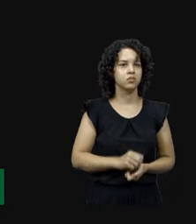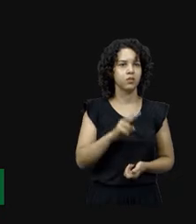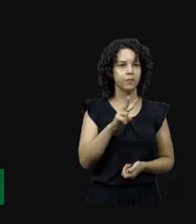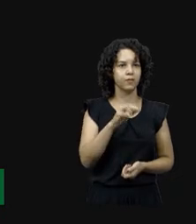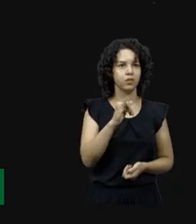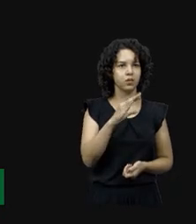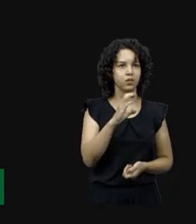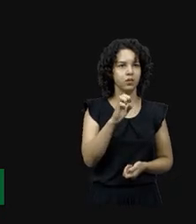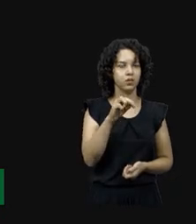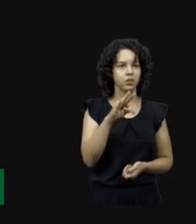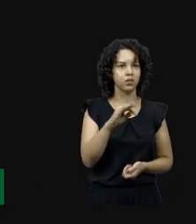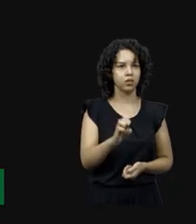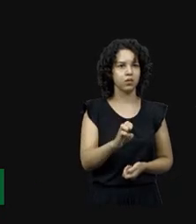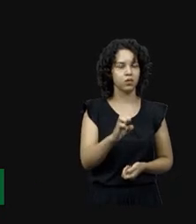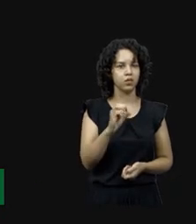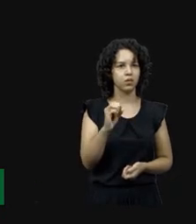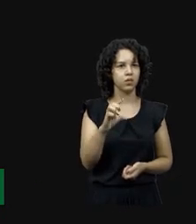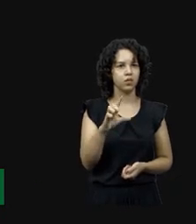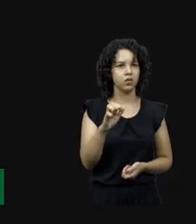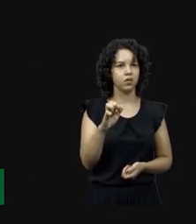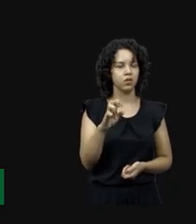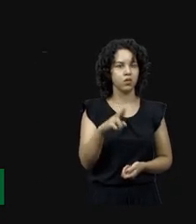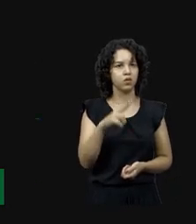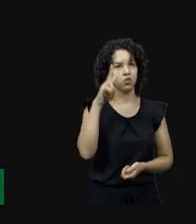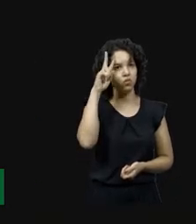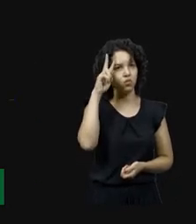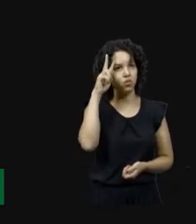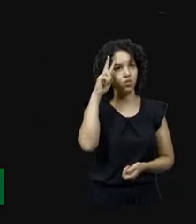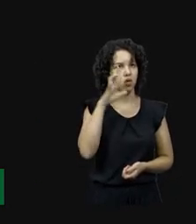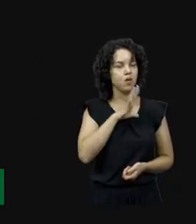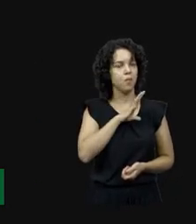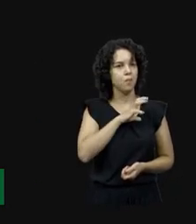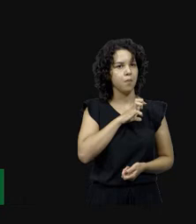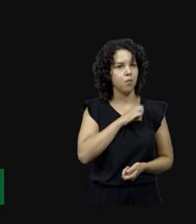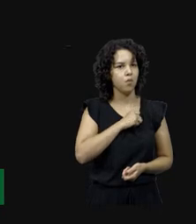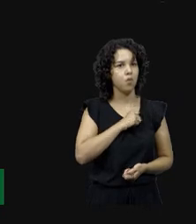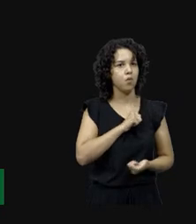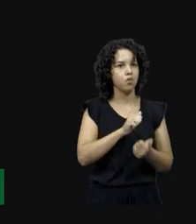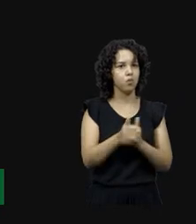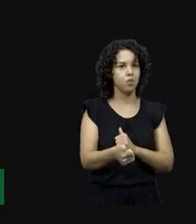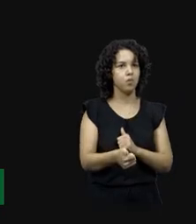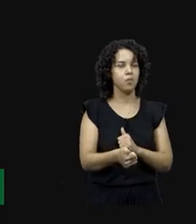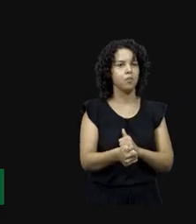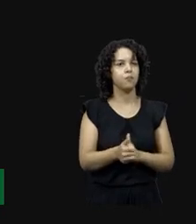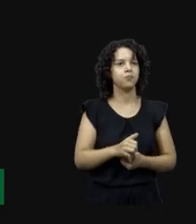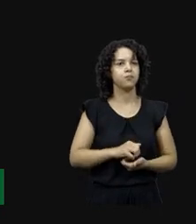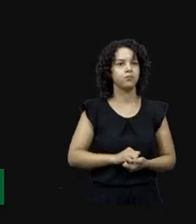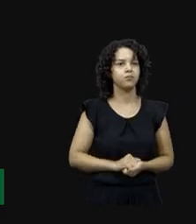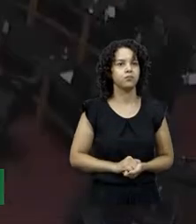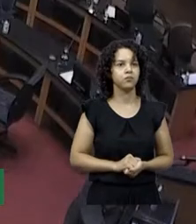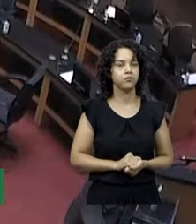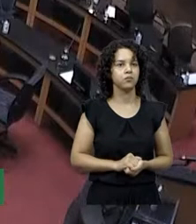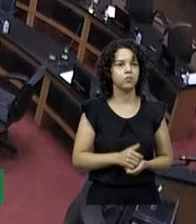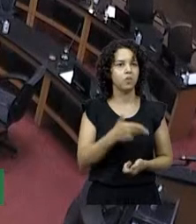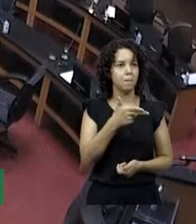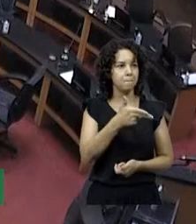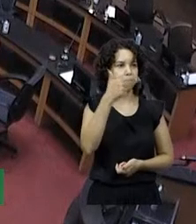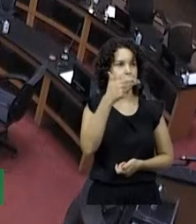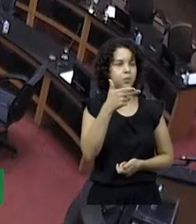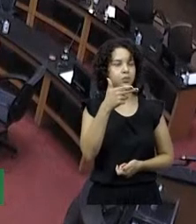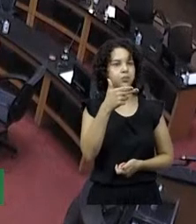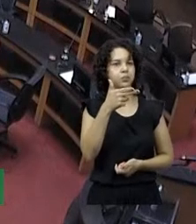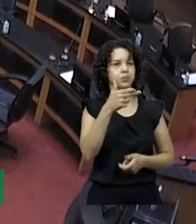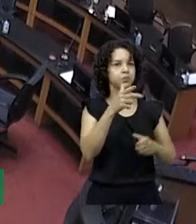Koller pela história e amor ao esporte, tiro ao alvo.